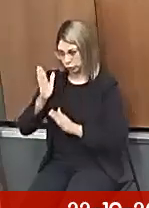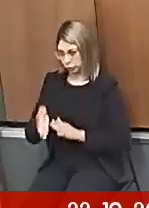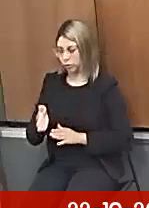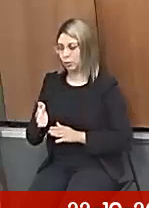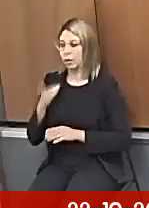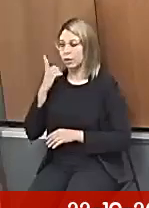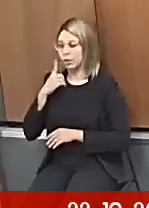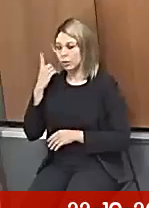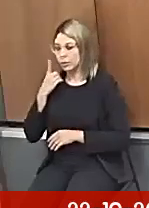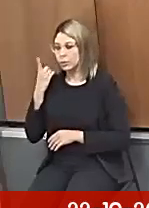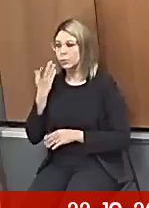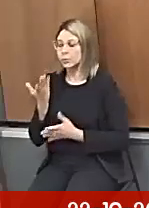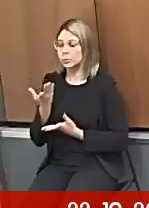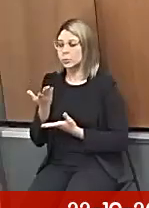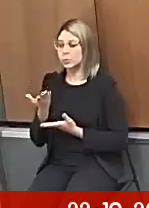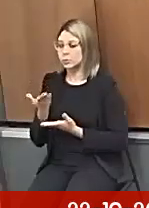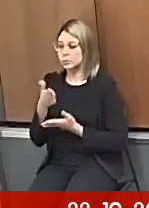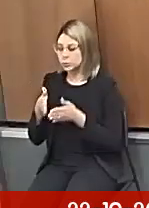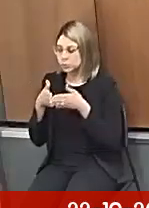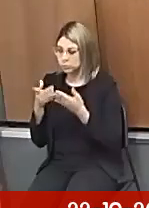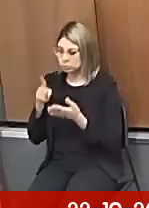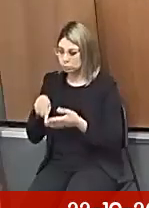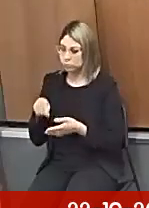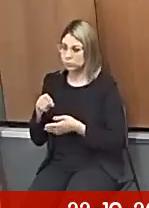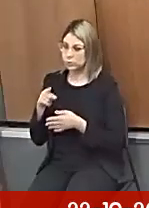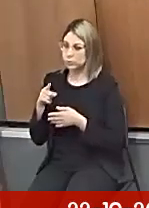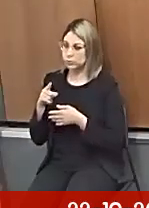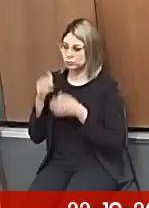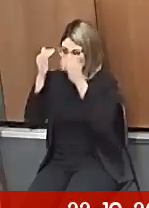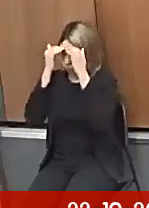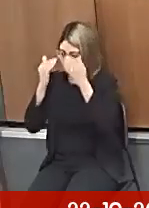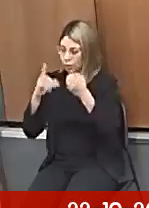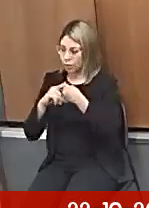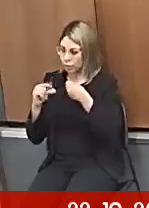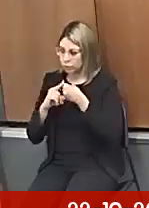os deputados que subscreve requer, nos termos do artigo,